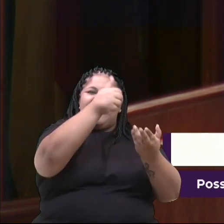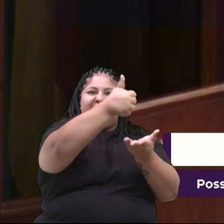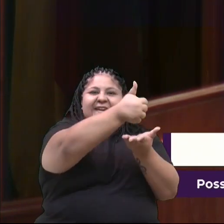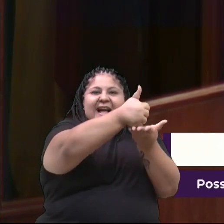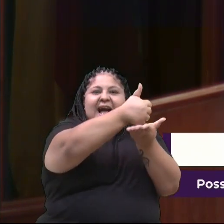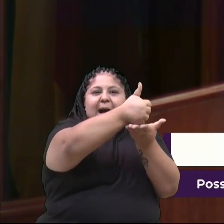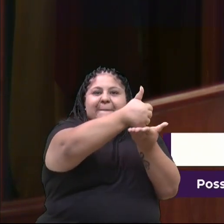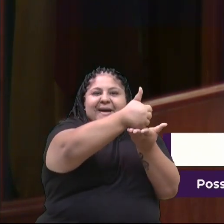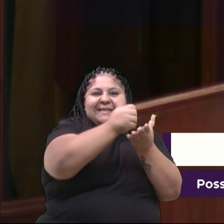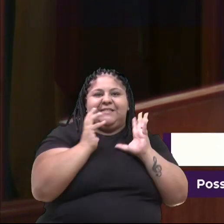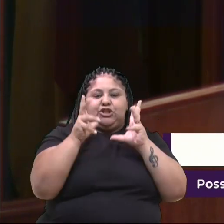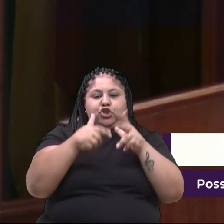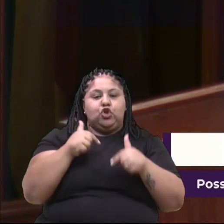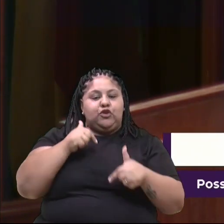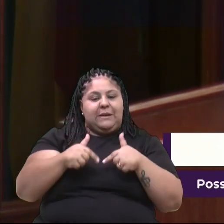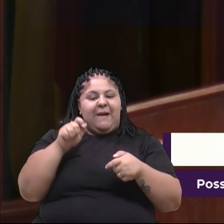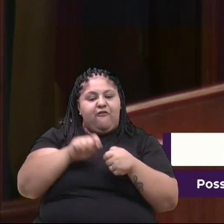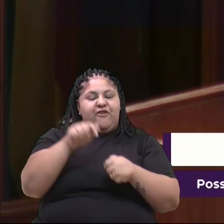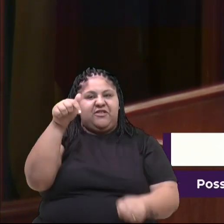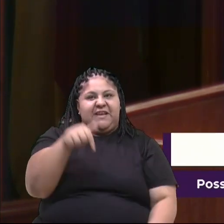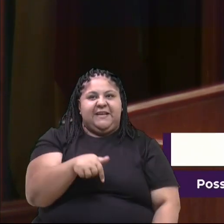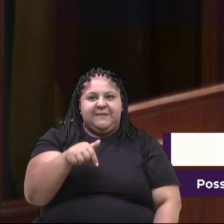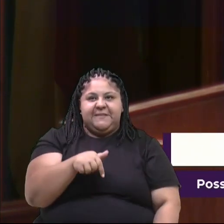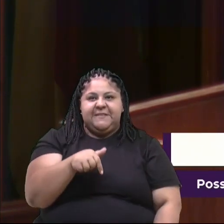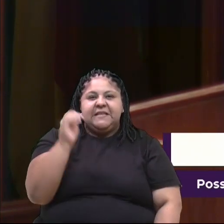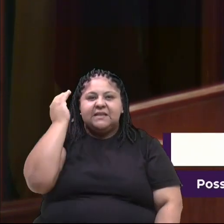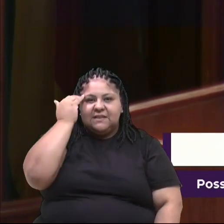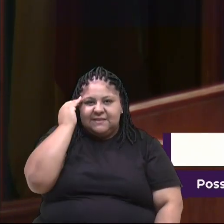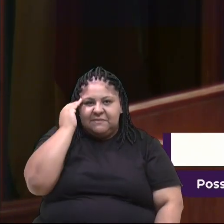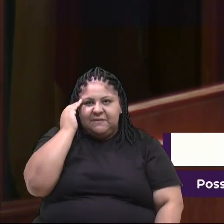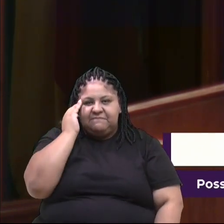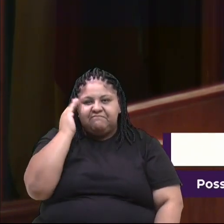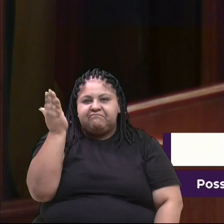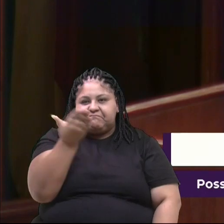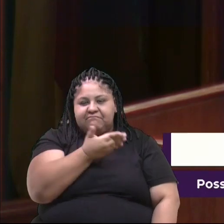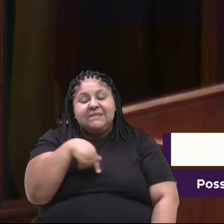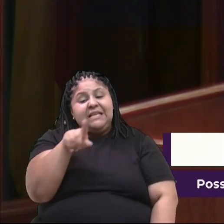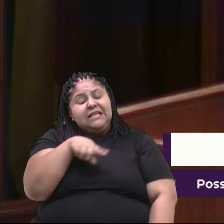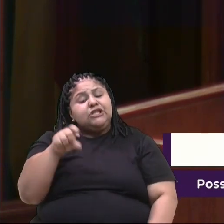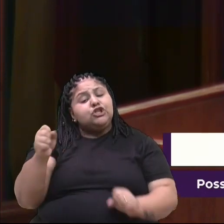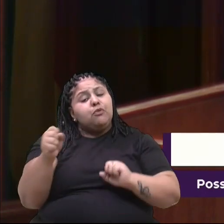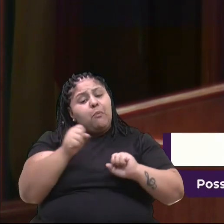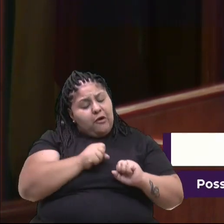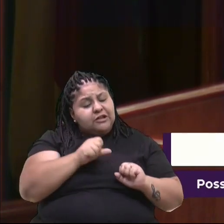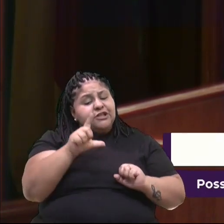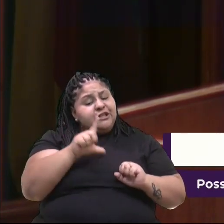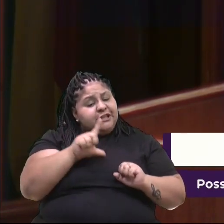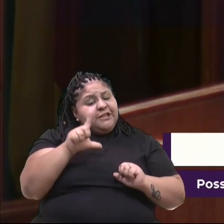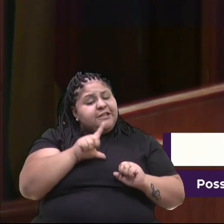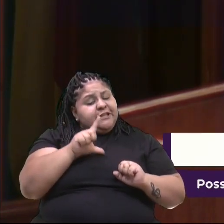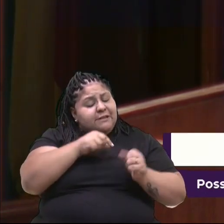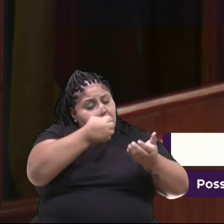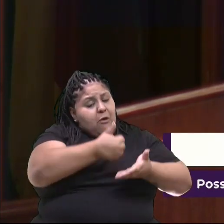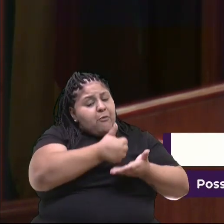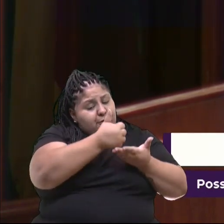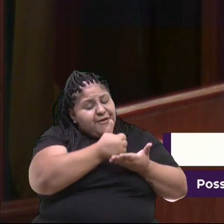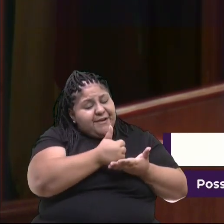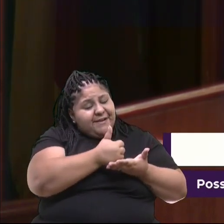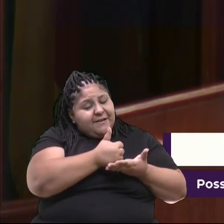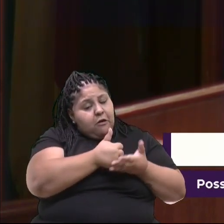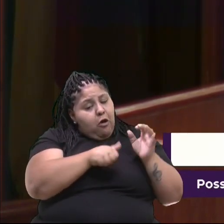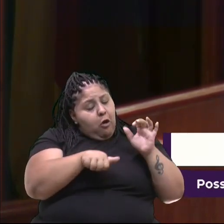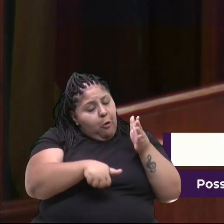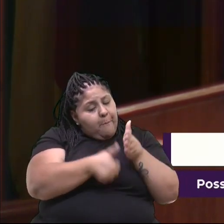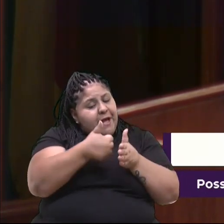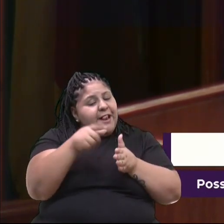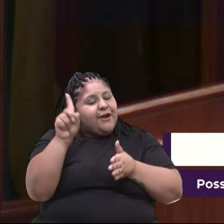de todo o trabalho realizado aqui, e saber, meus queridos, que a gente pode contar com vocês torna o dia a dia, estão